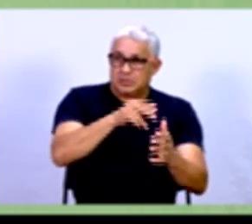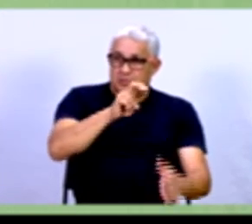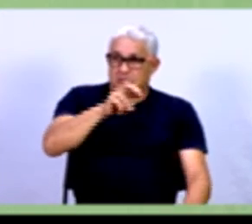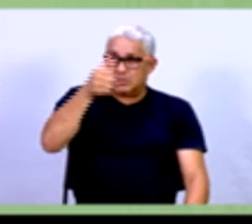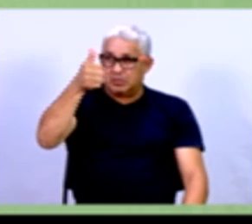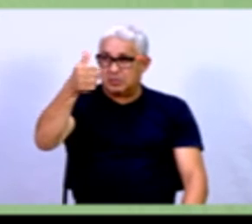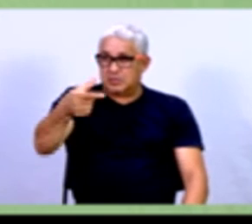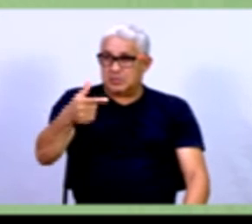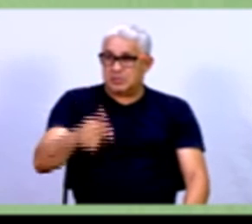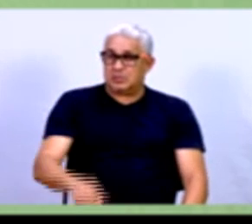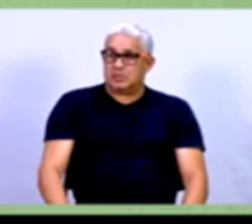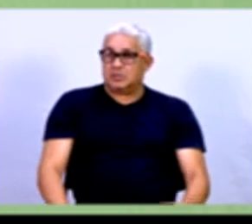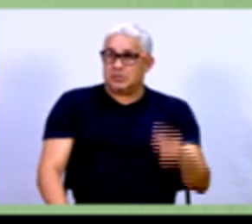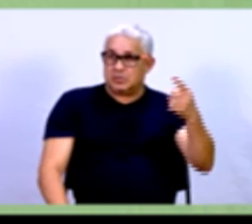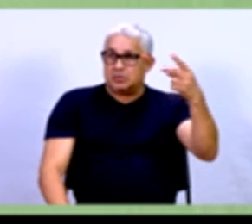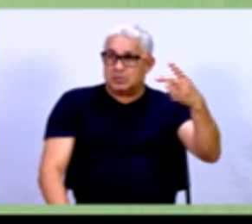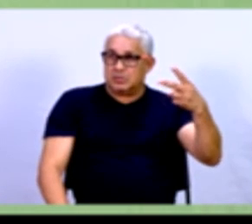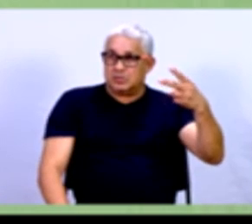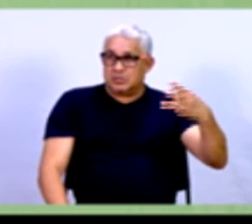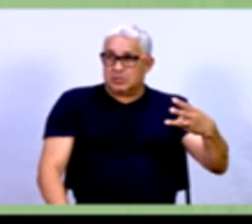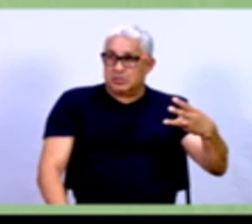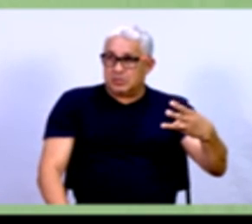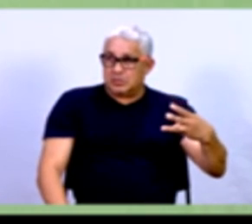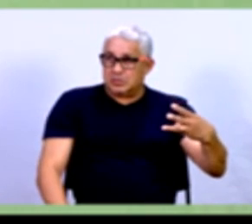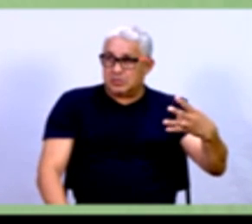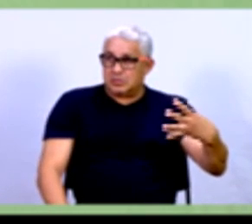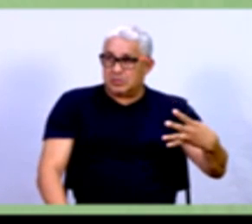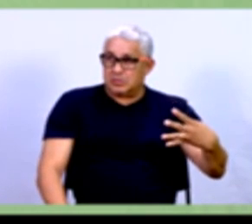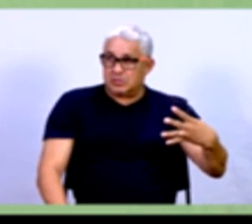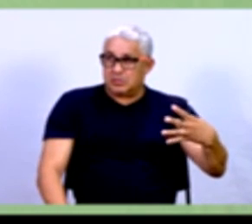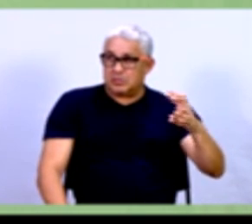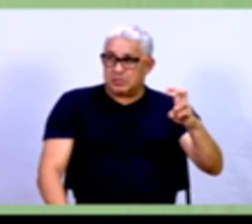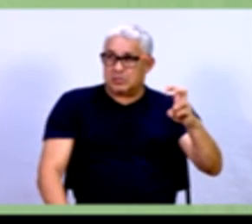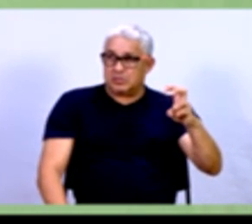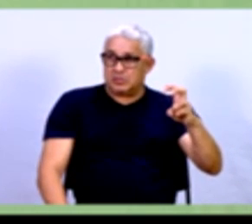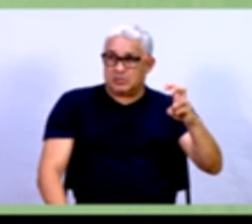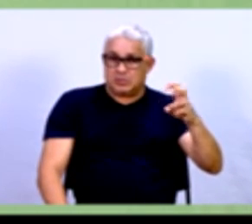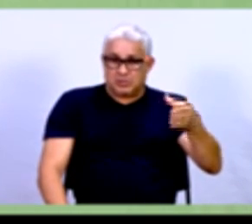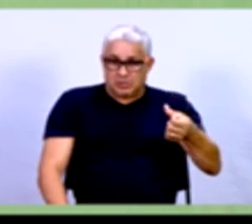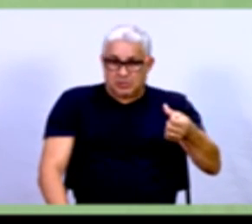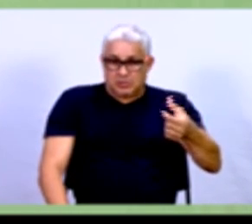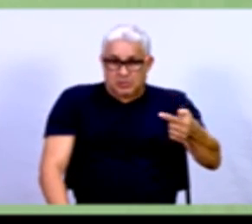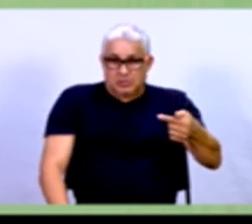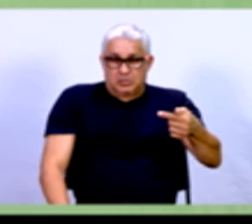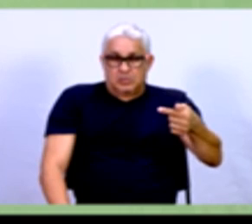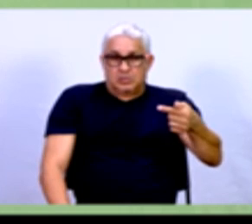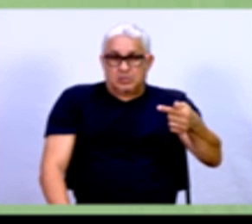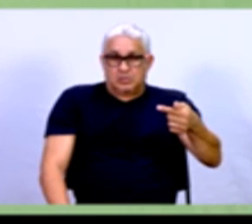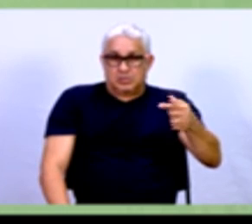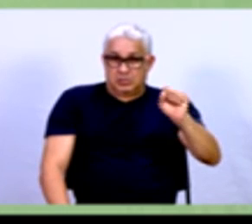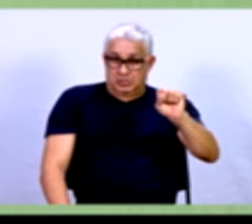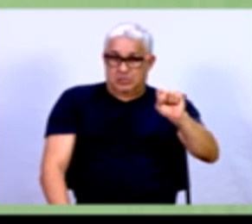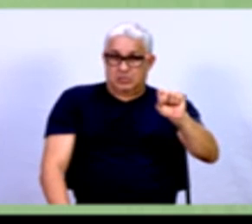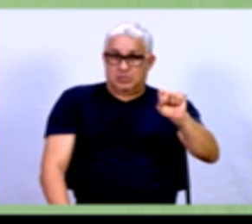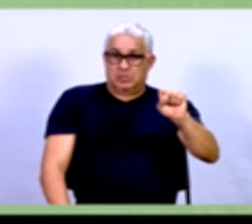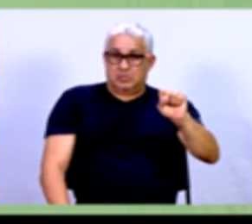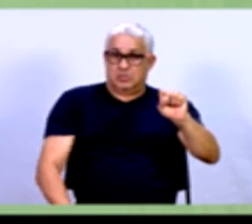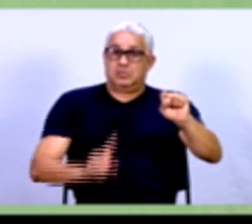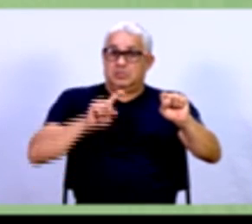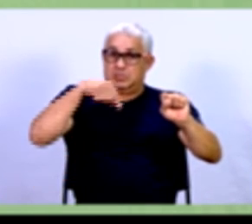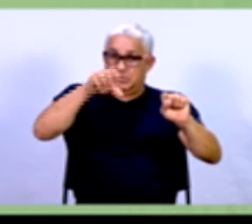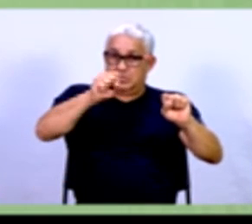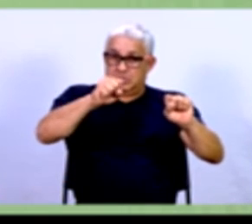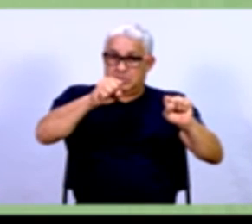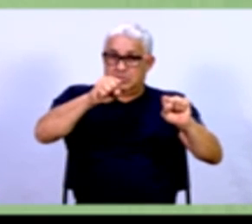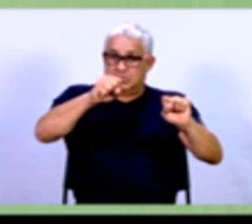né? Então, a gente tem 1, 2, 3, 4, 5, 6, 7, 8. Porque o próximo já é